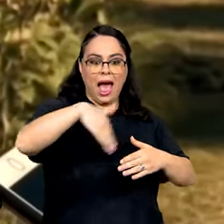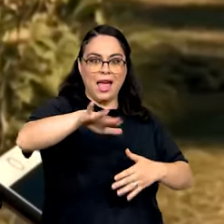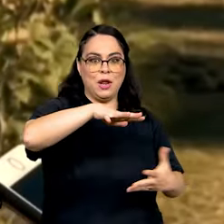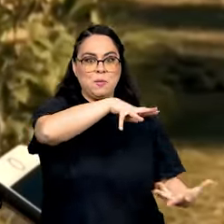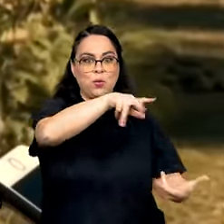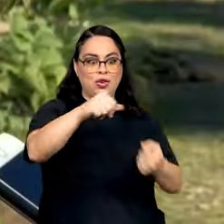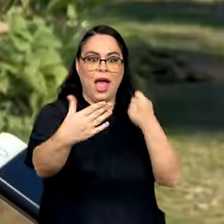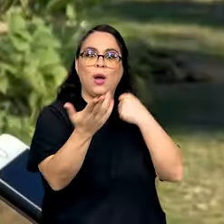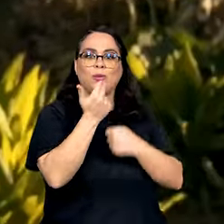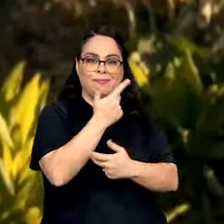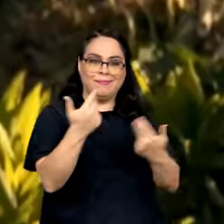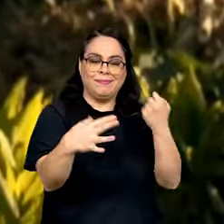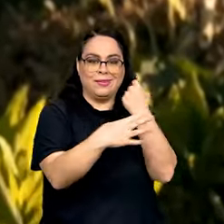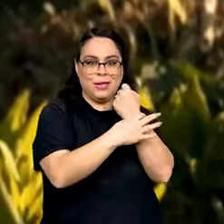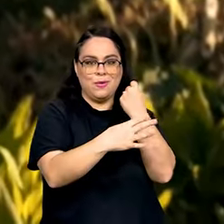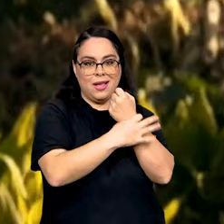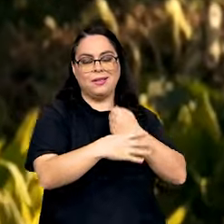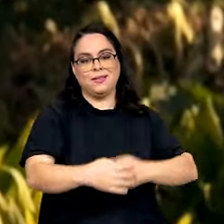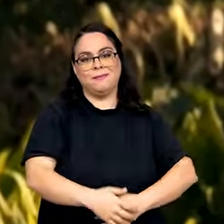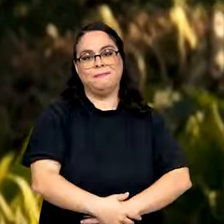Security globally